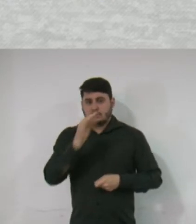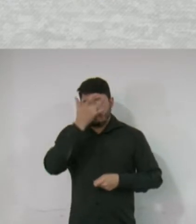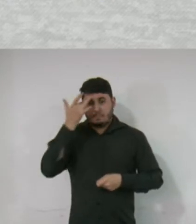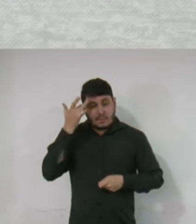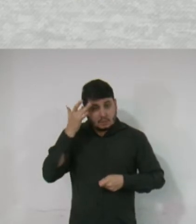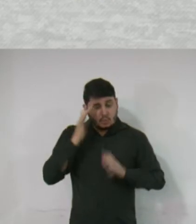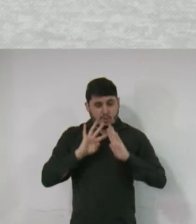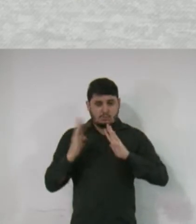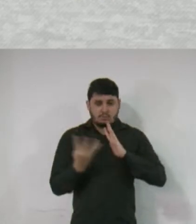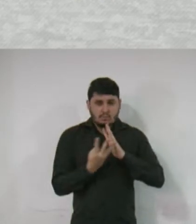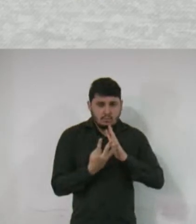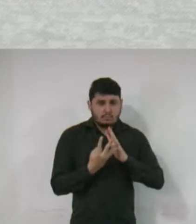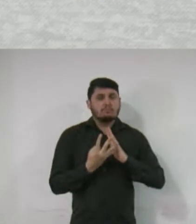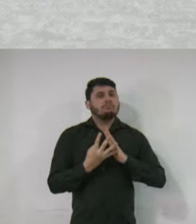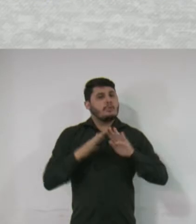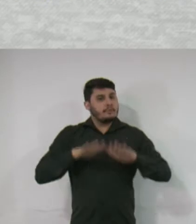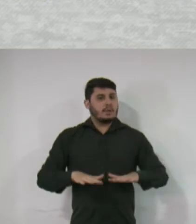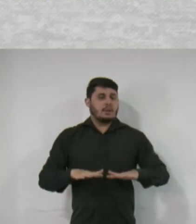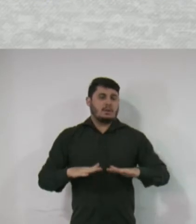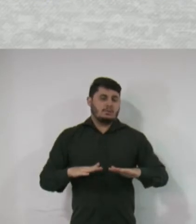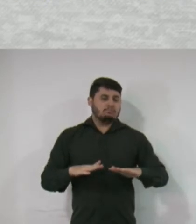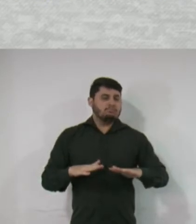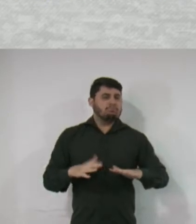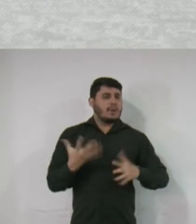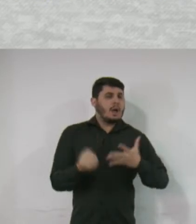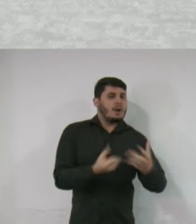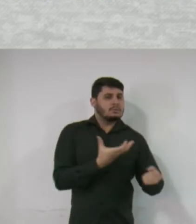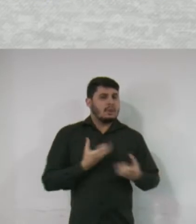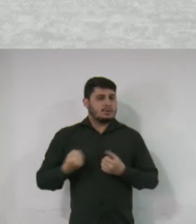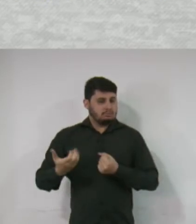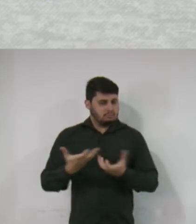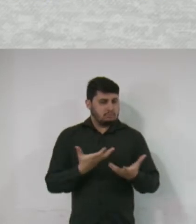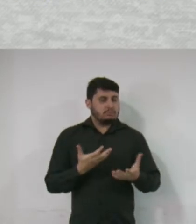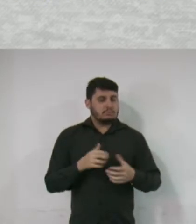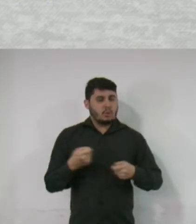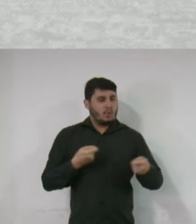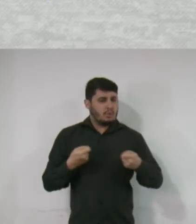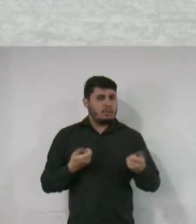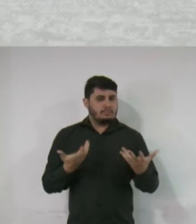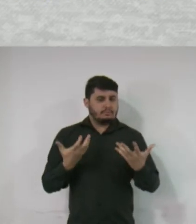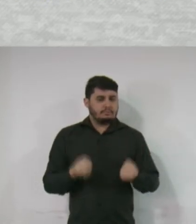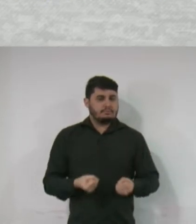Aqui são os outros serviços que a gente manteve durante